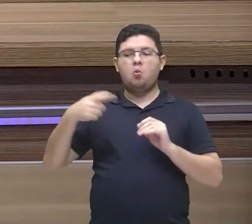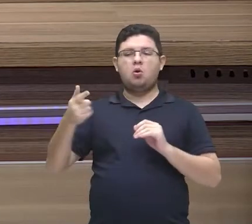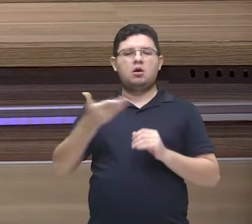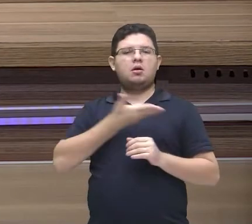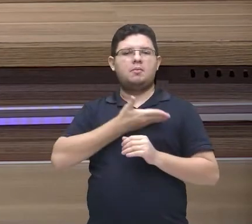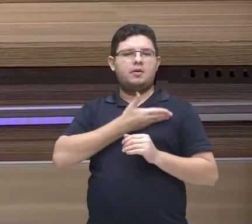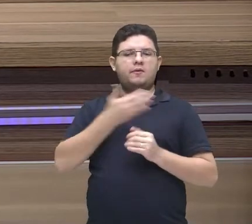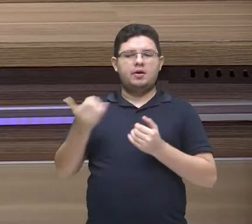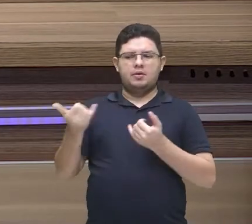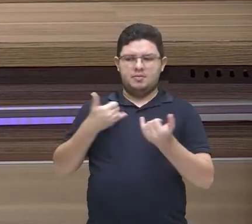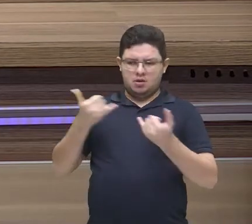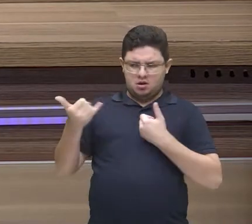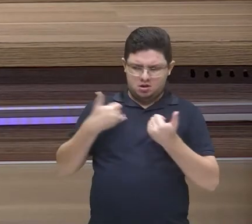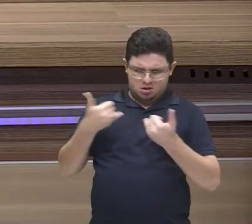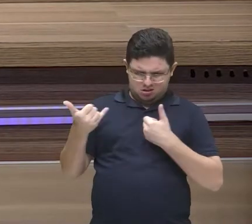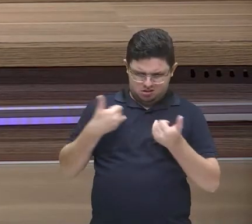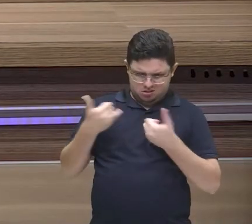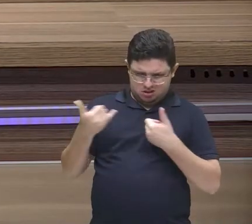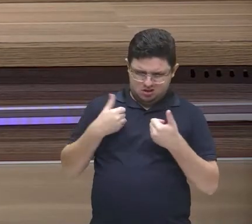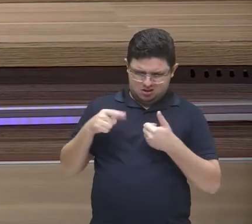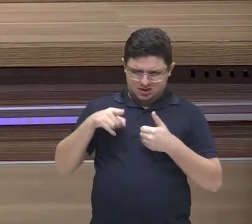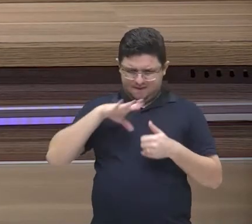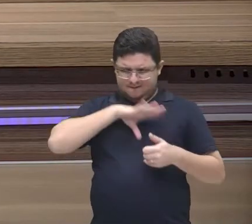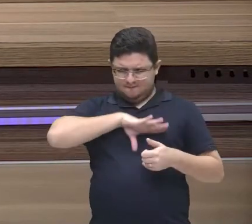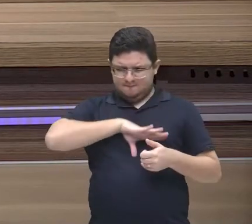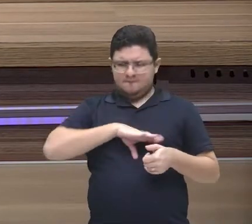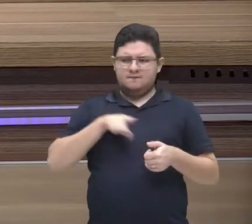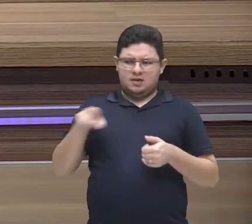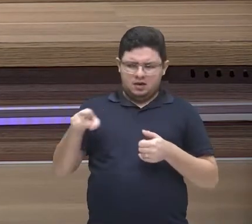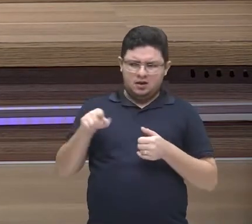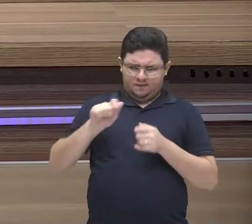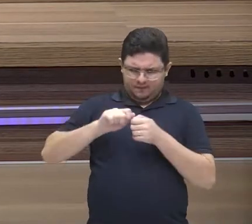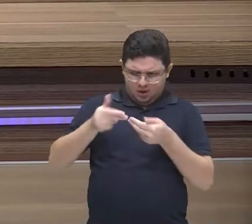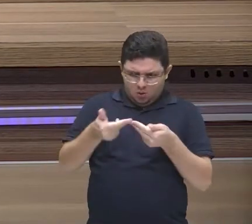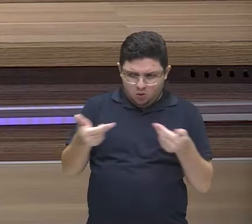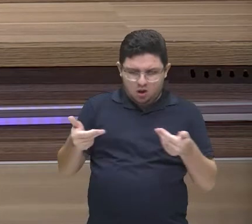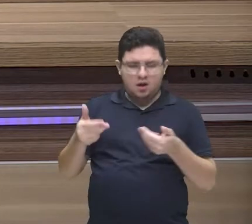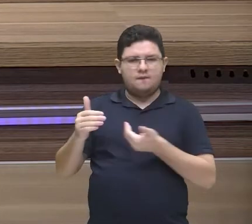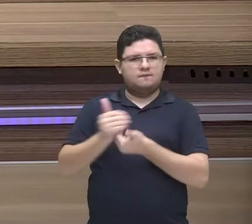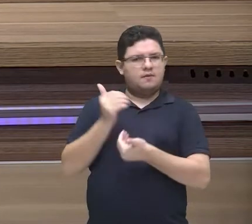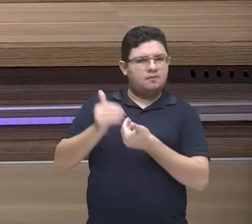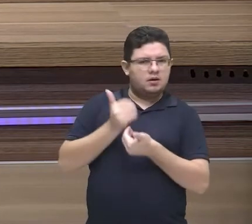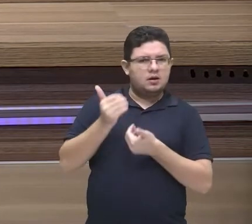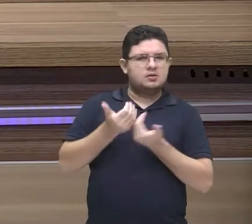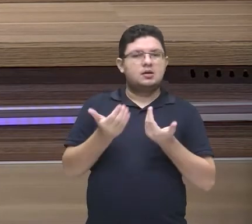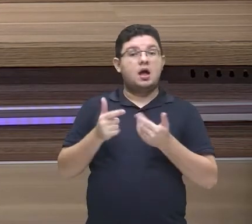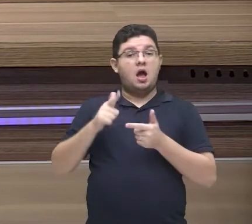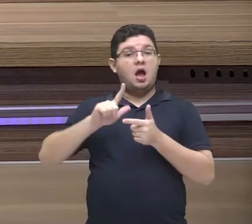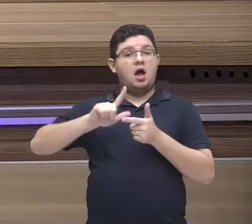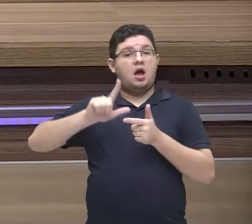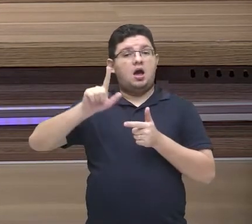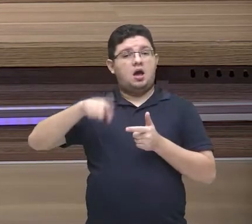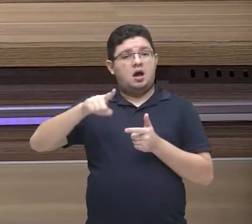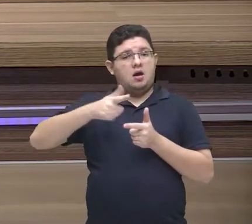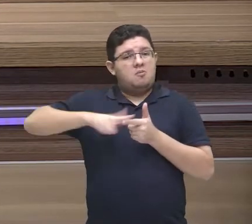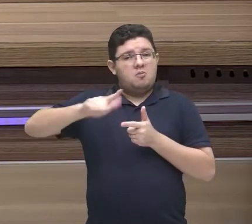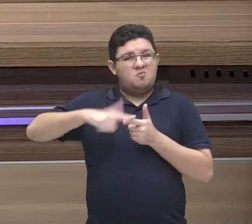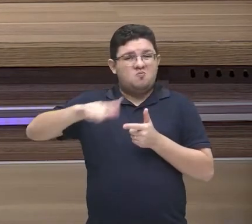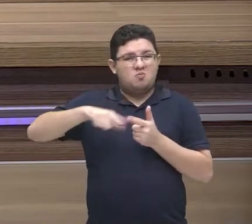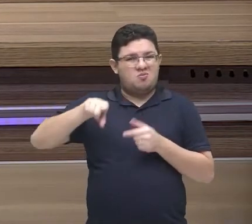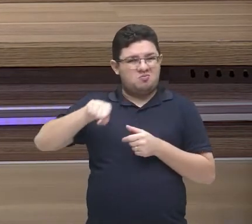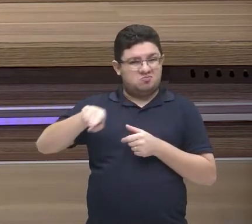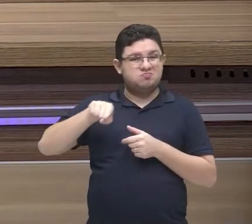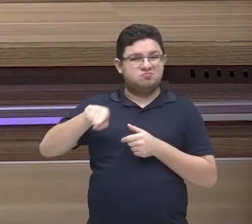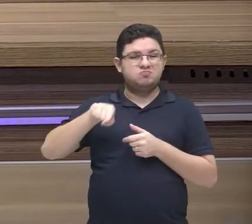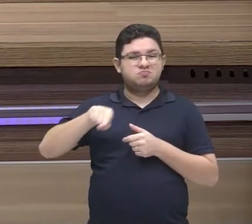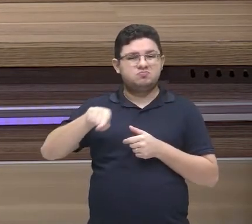se uma menstruou primeiro, ela vai dizer para a outra o que vai fazer. Então, vira um problema muito sério. Né? Então, é necessário que a menina entenda que a